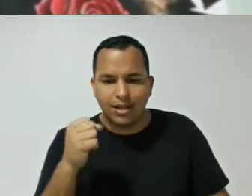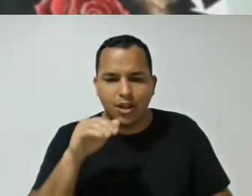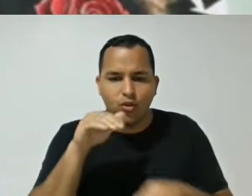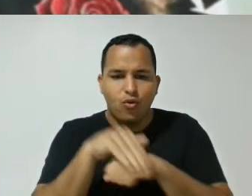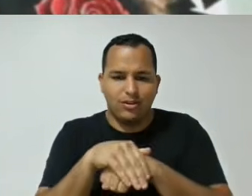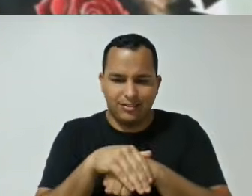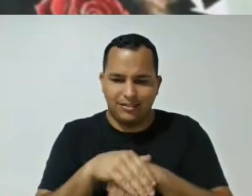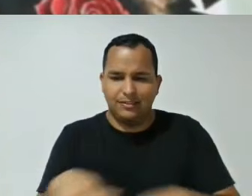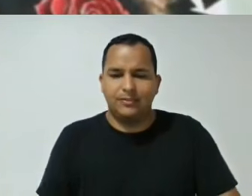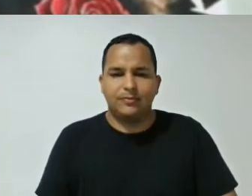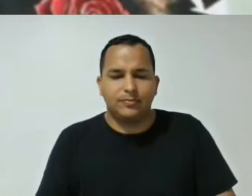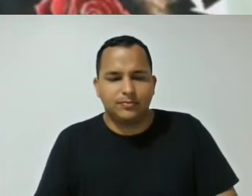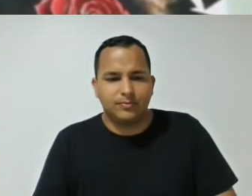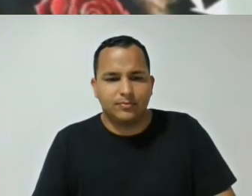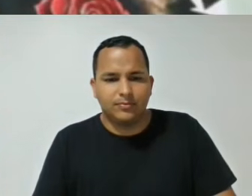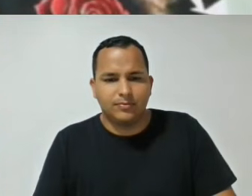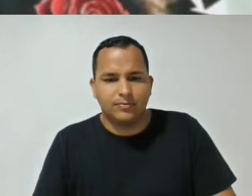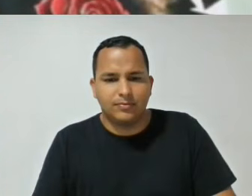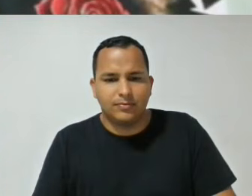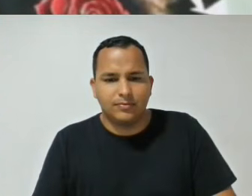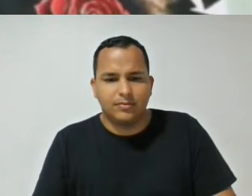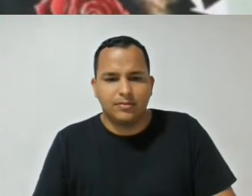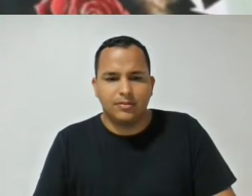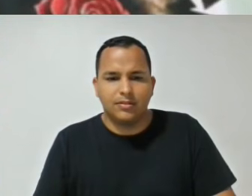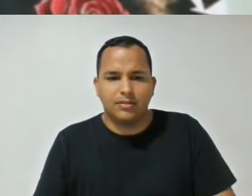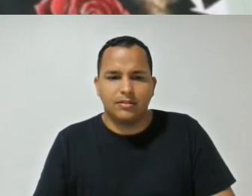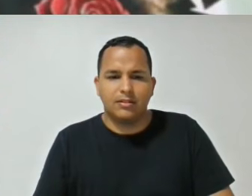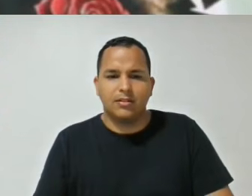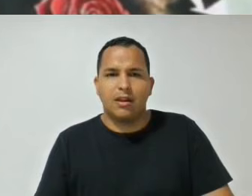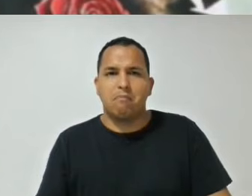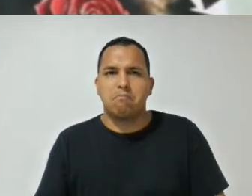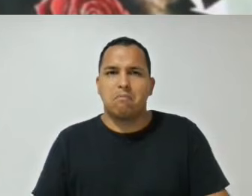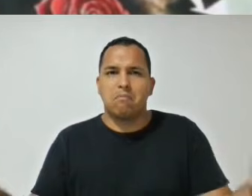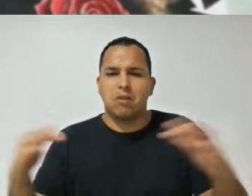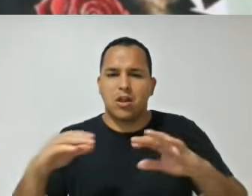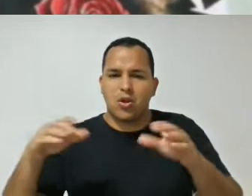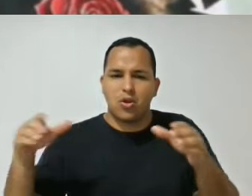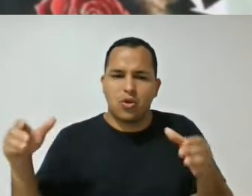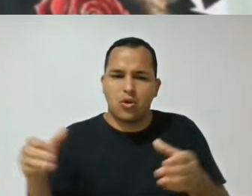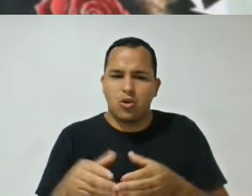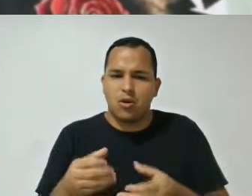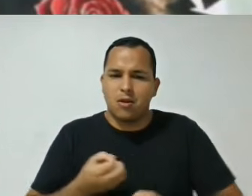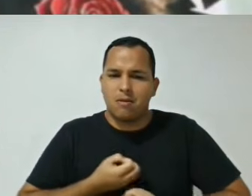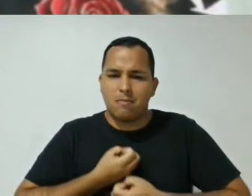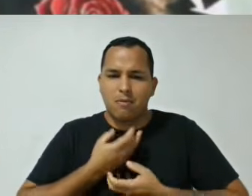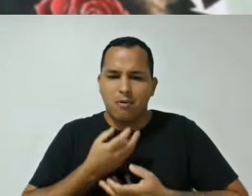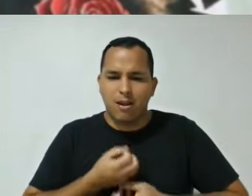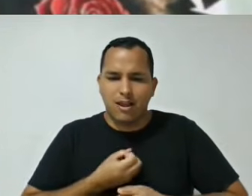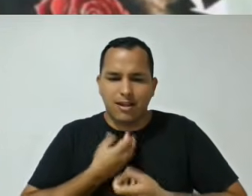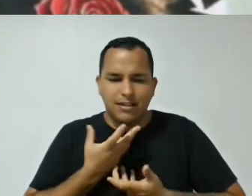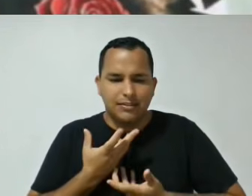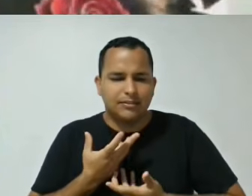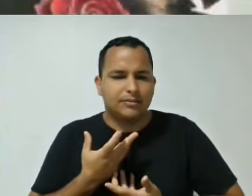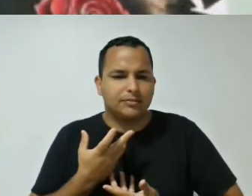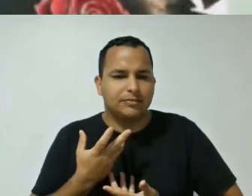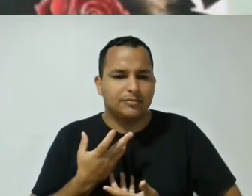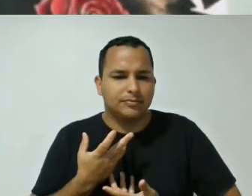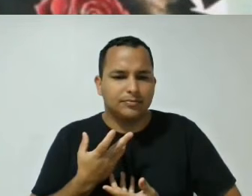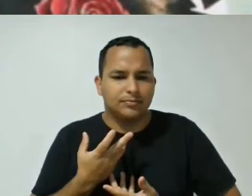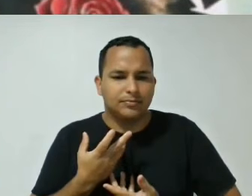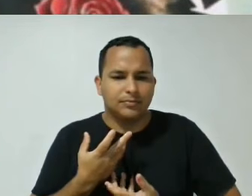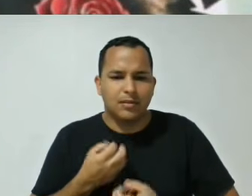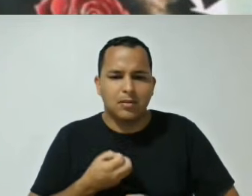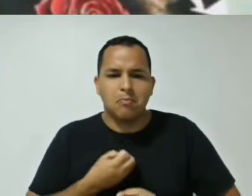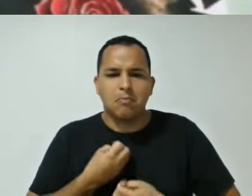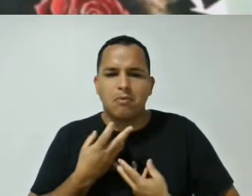que consegui reunir sim. um grupo de poetas, né? Inclusive poetas que estavam